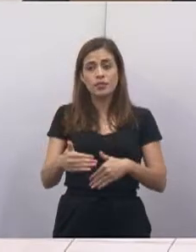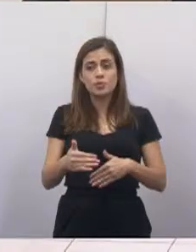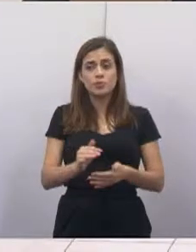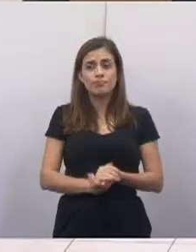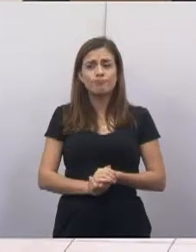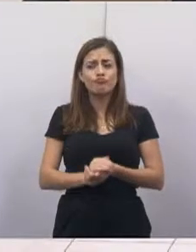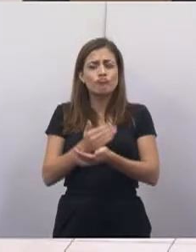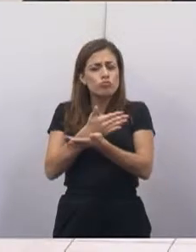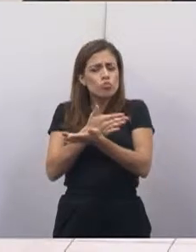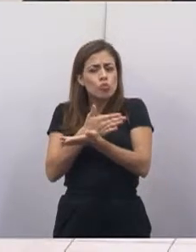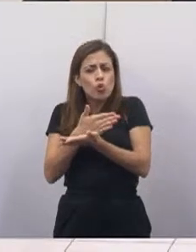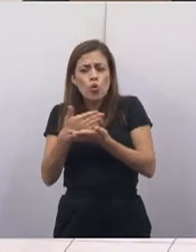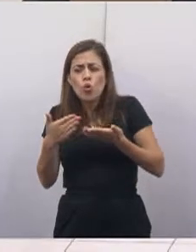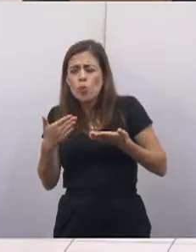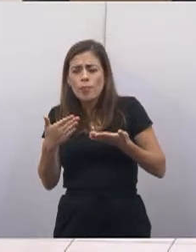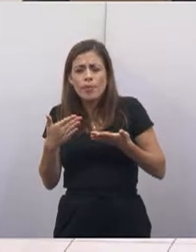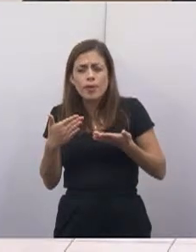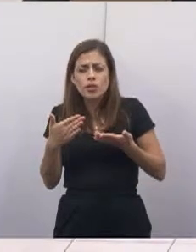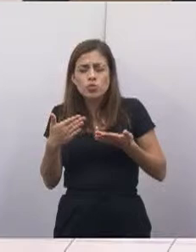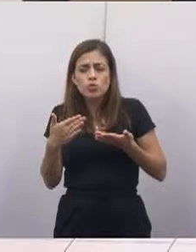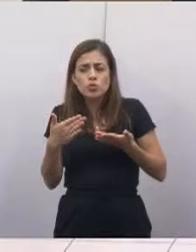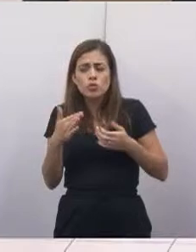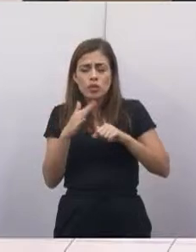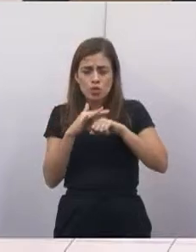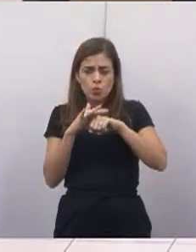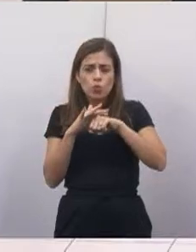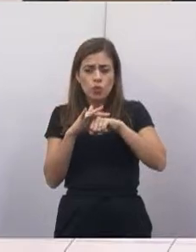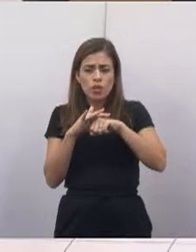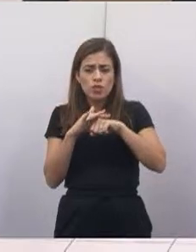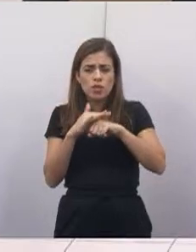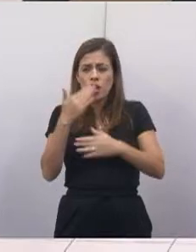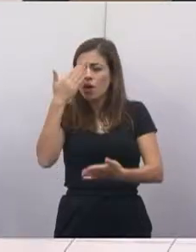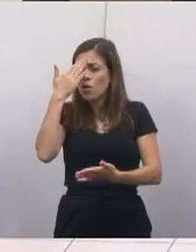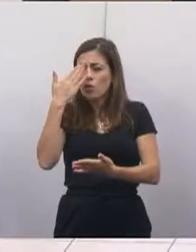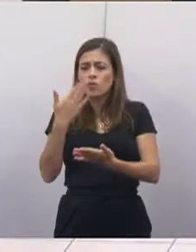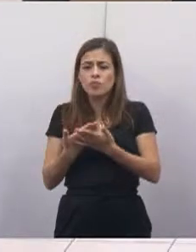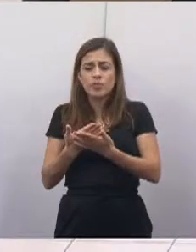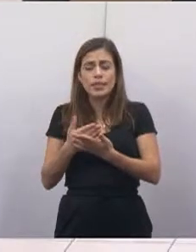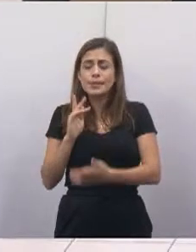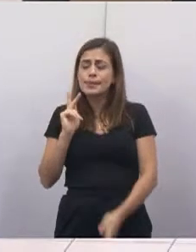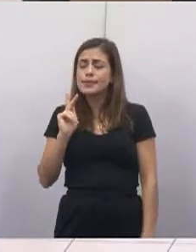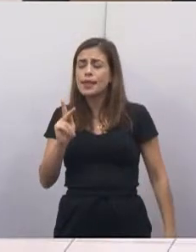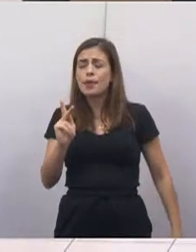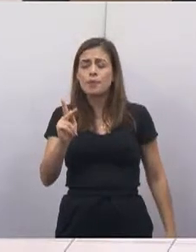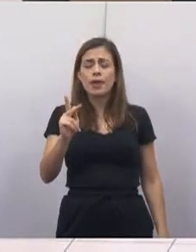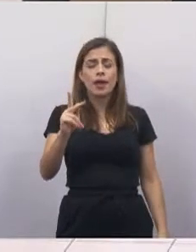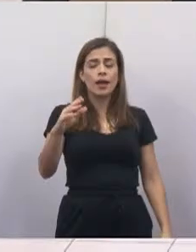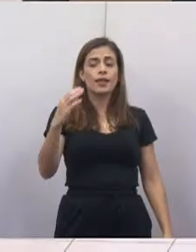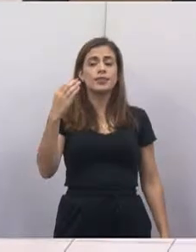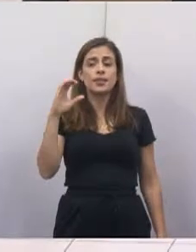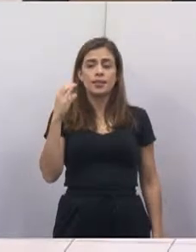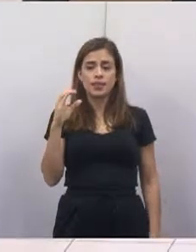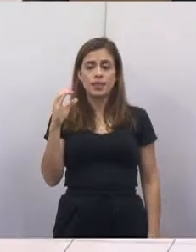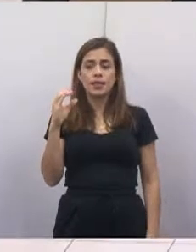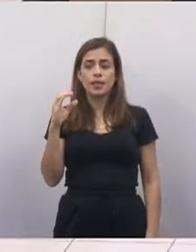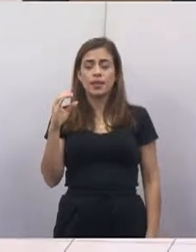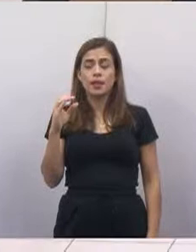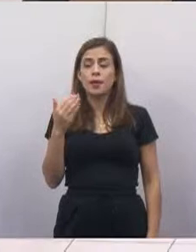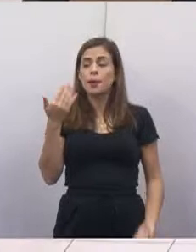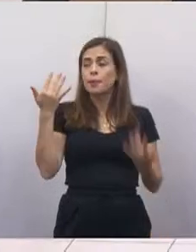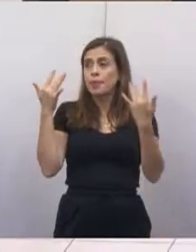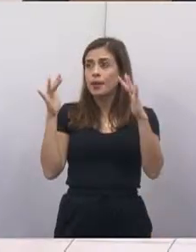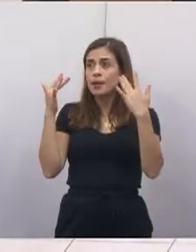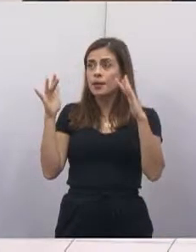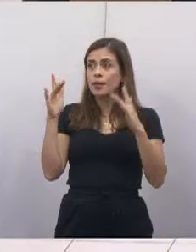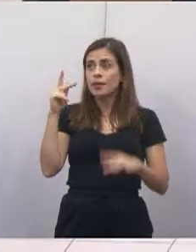da doença eu sempre confiei na ciência. Então eu quero parabenizar o vereador Hernando por estar colocando esse pedido de informação, porque poderemos